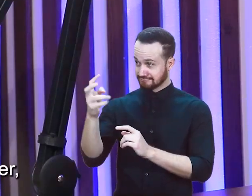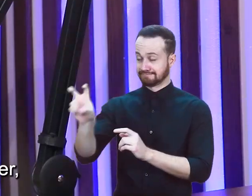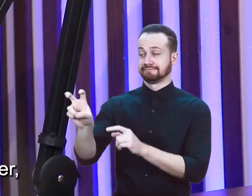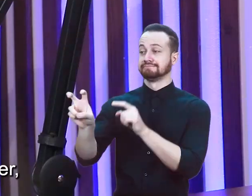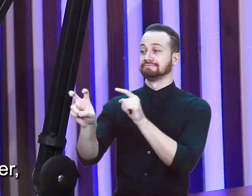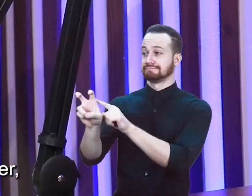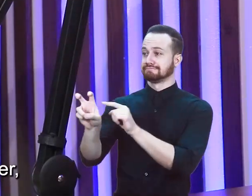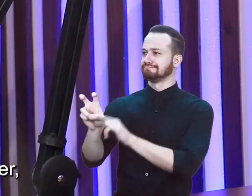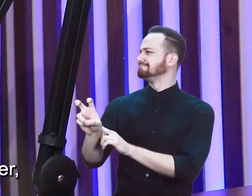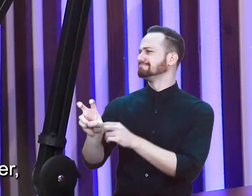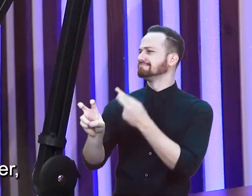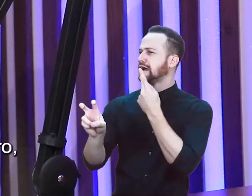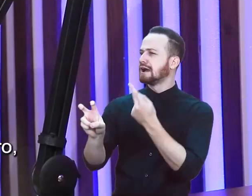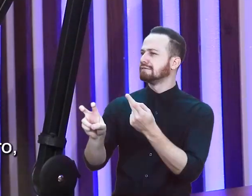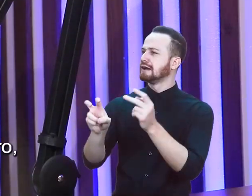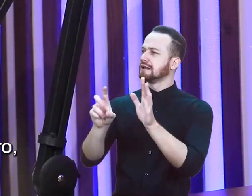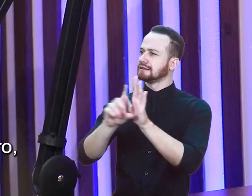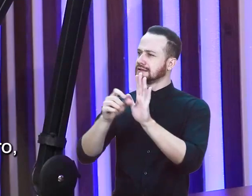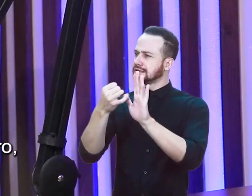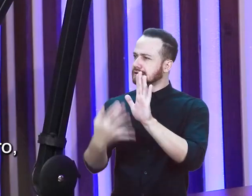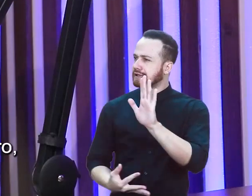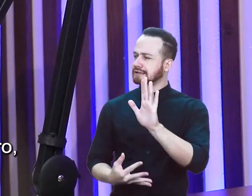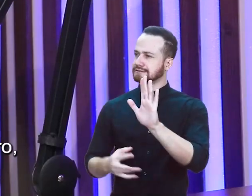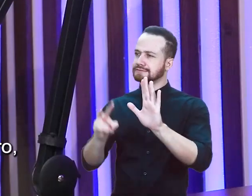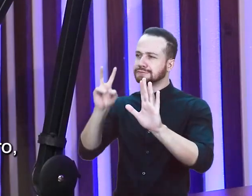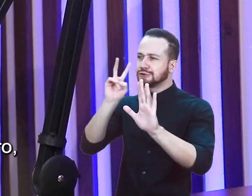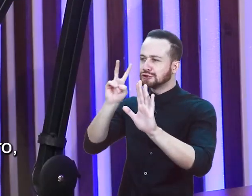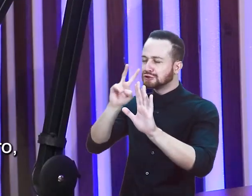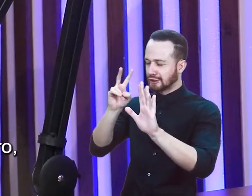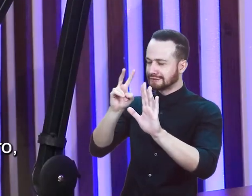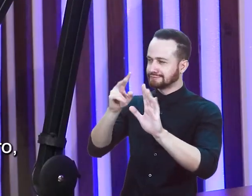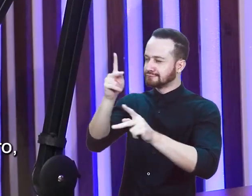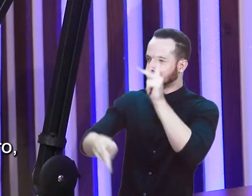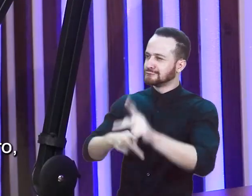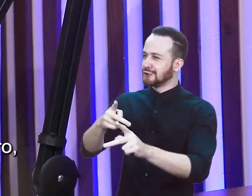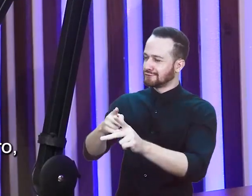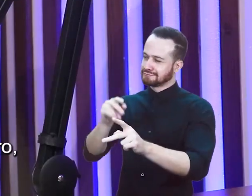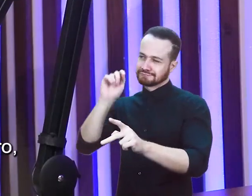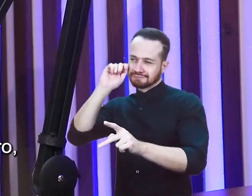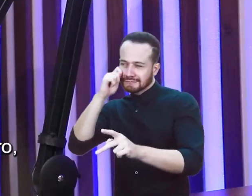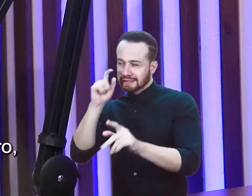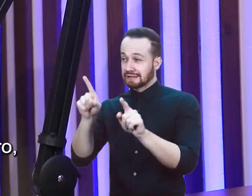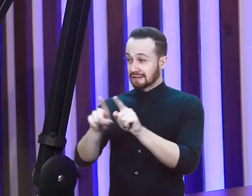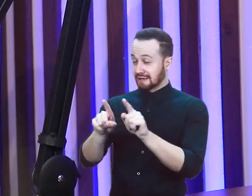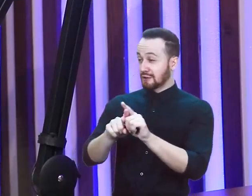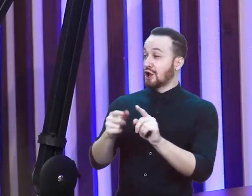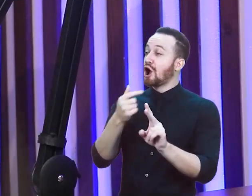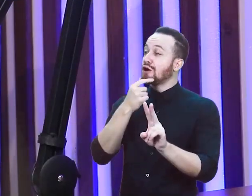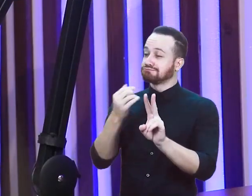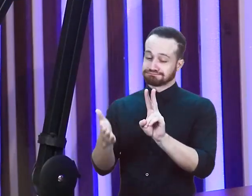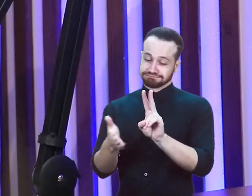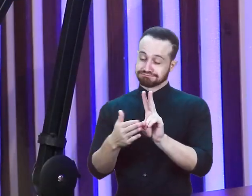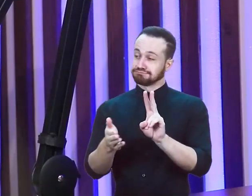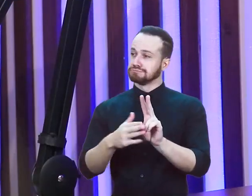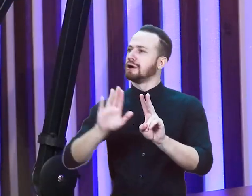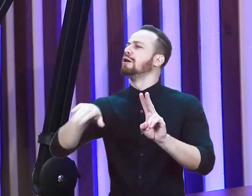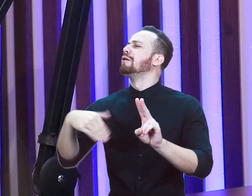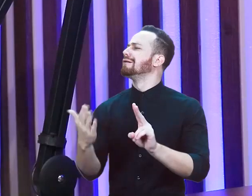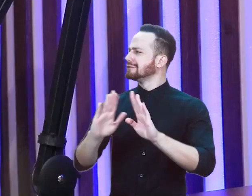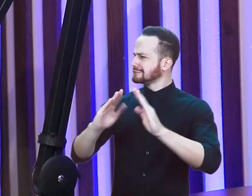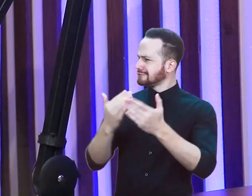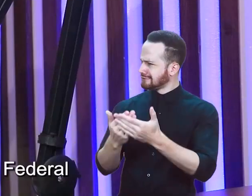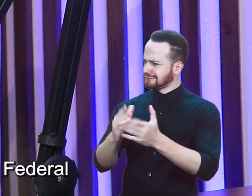11.645, que vai acrescer, além da história do povo negro, também do indígena. Qual escola emplaca